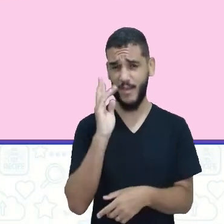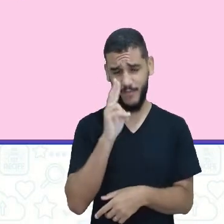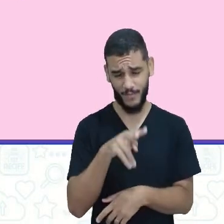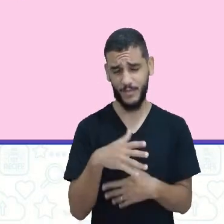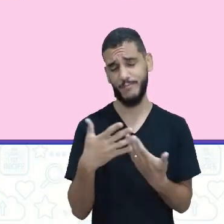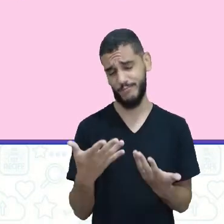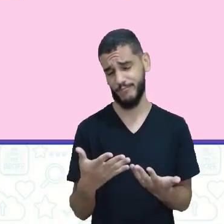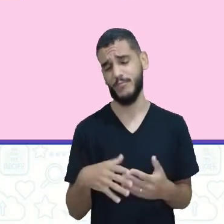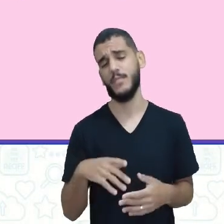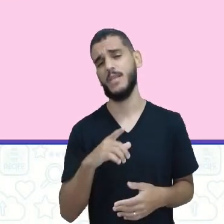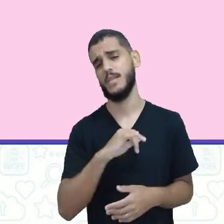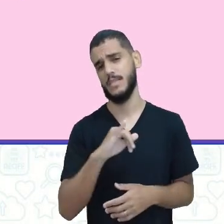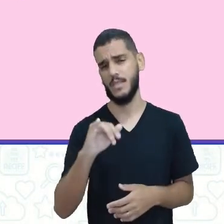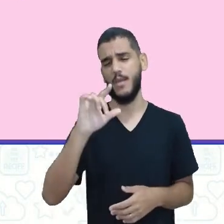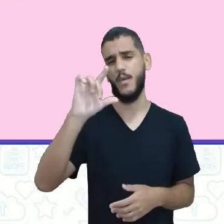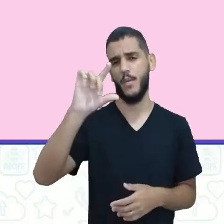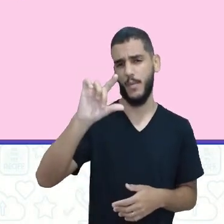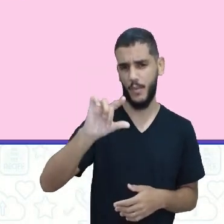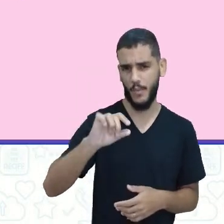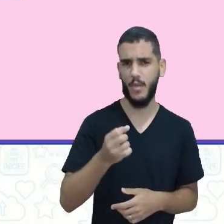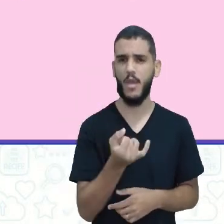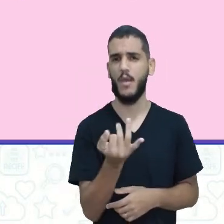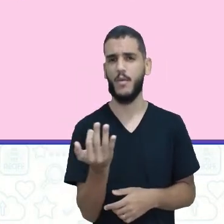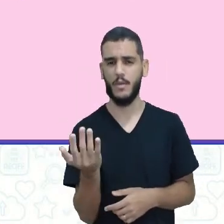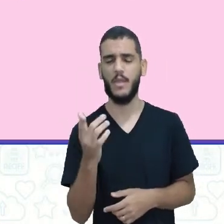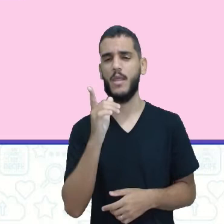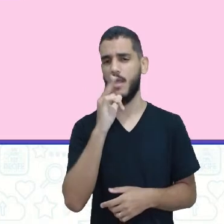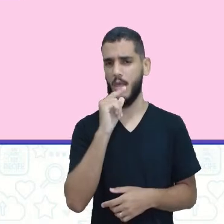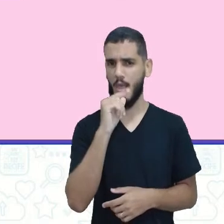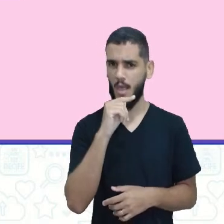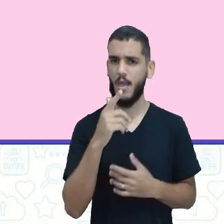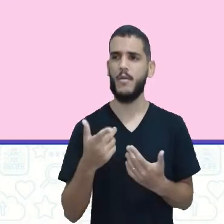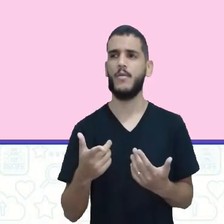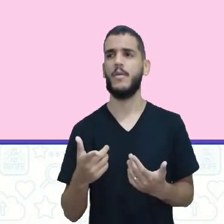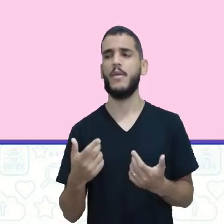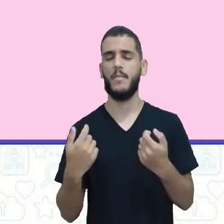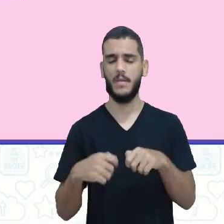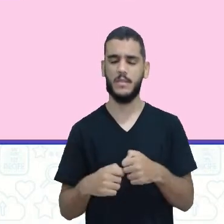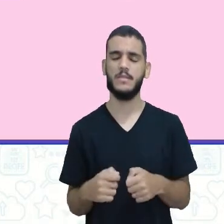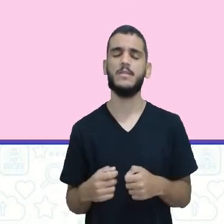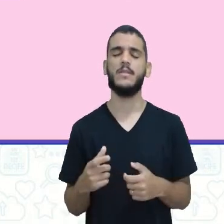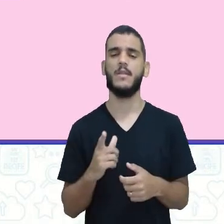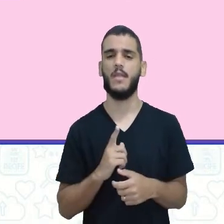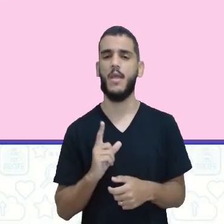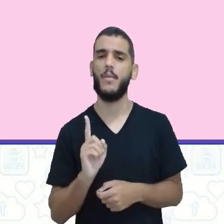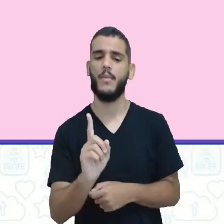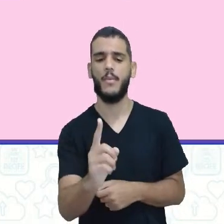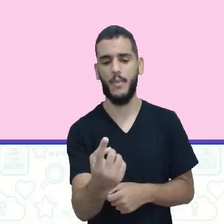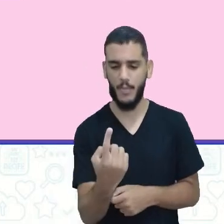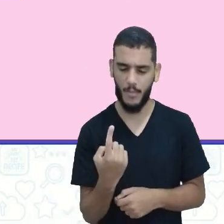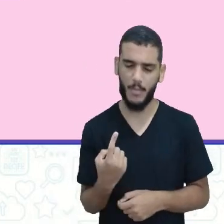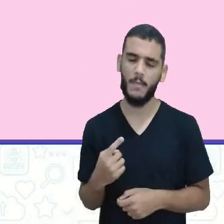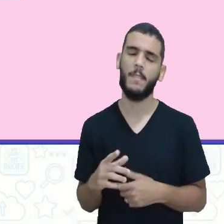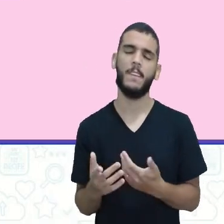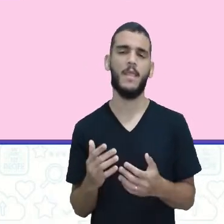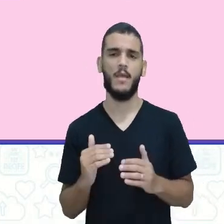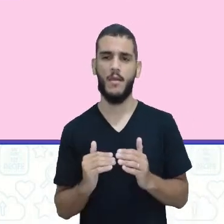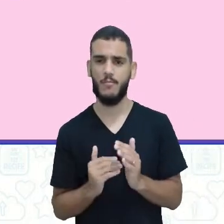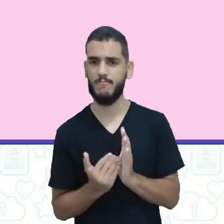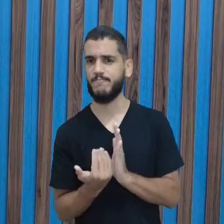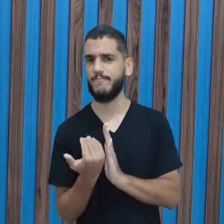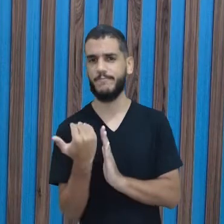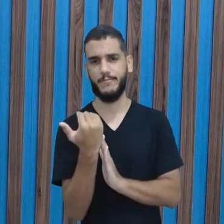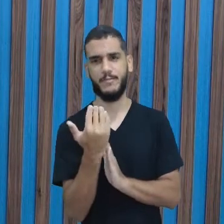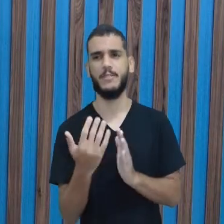inverso. Se eu diminuo a quantidade de água que eu vou levar para encher meu tanque, o que eu